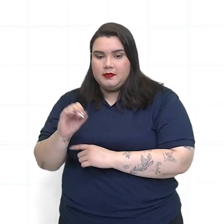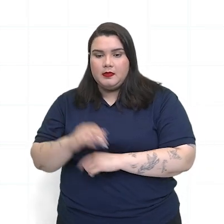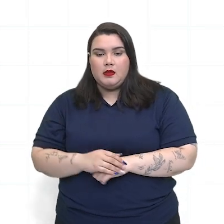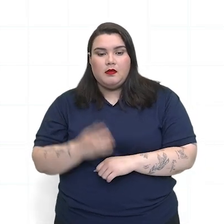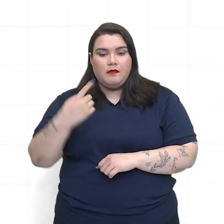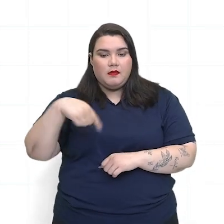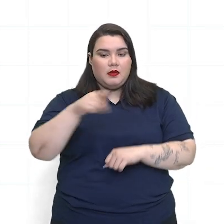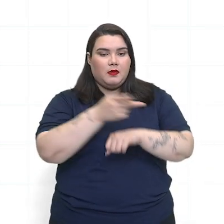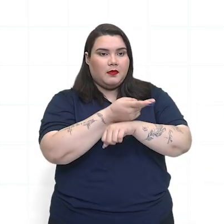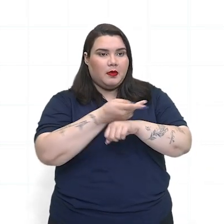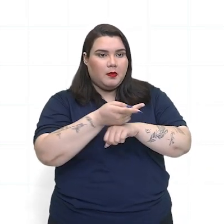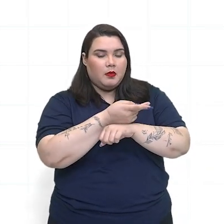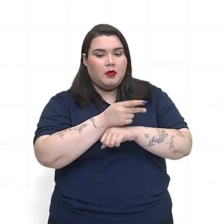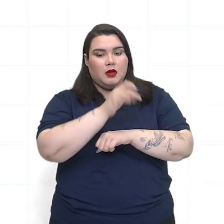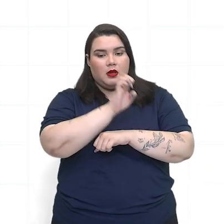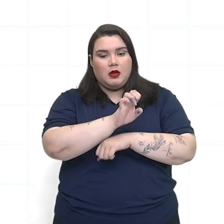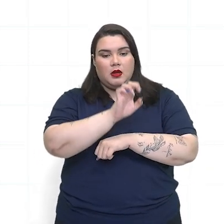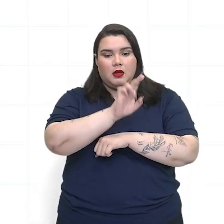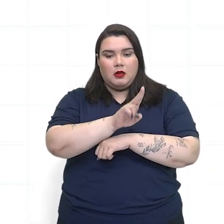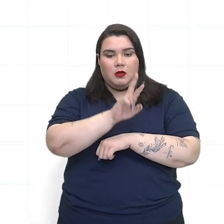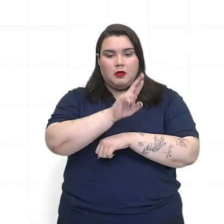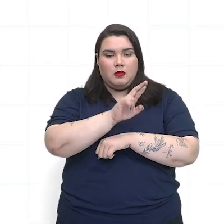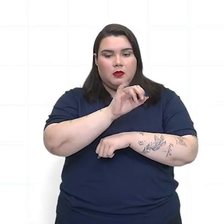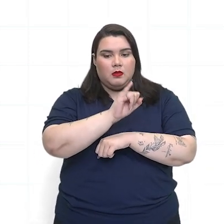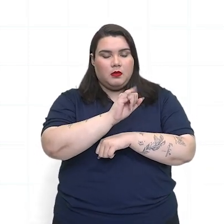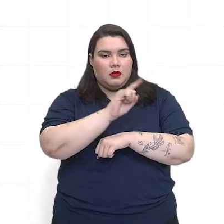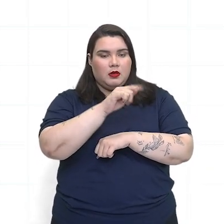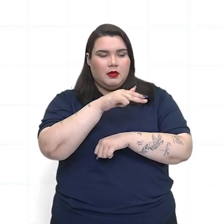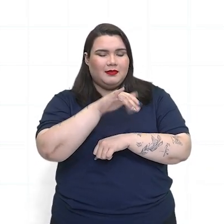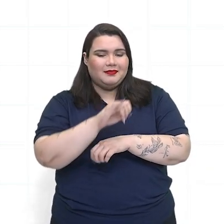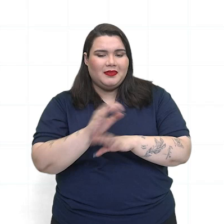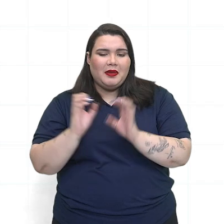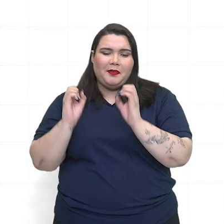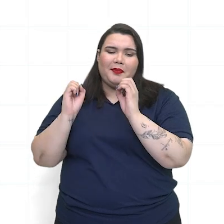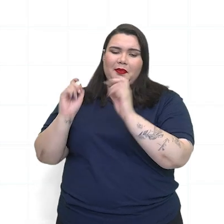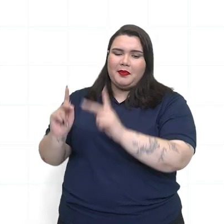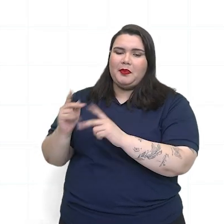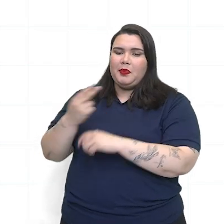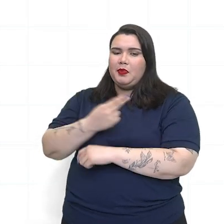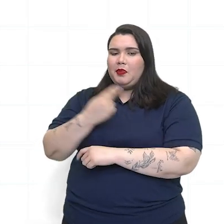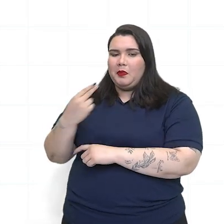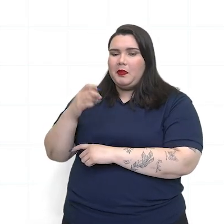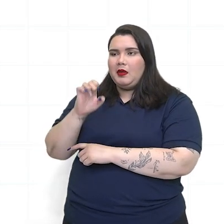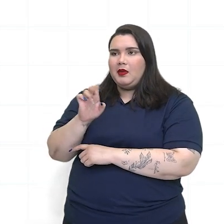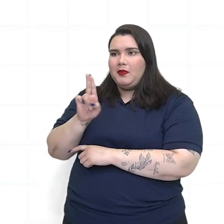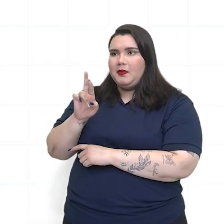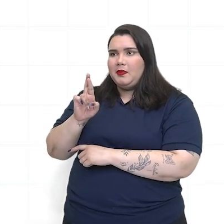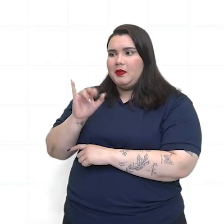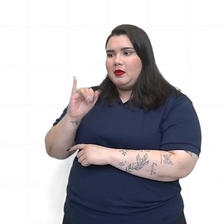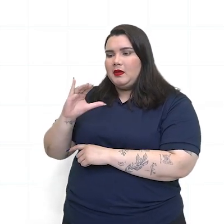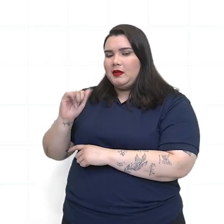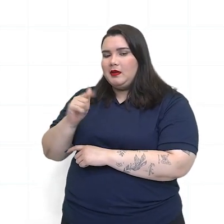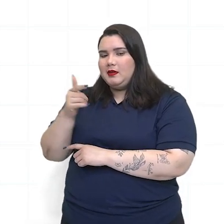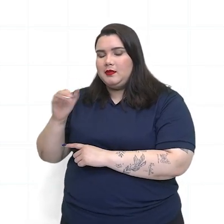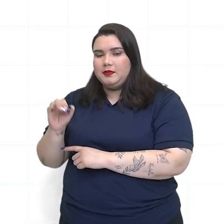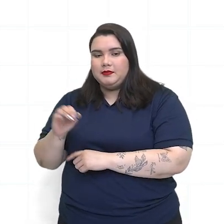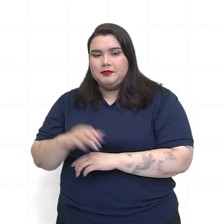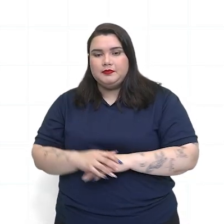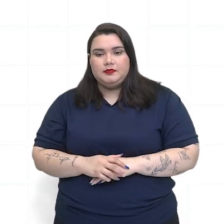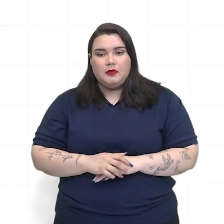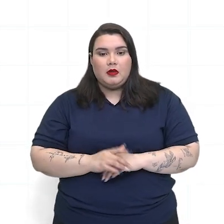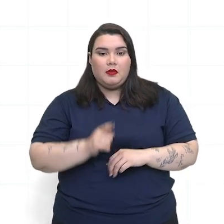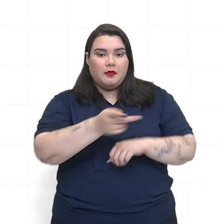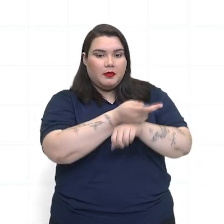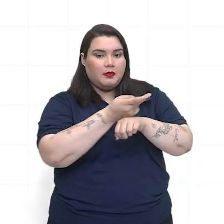Vá procurar Euríquio. Euricão, mais uma vez, diz, chame Euricão mesmo. Caroba fala,